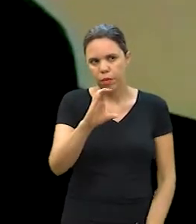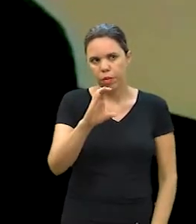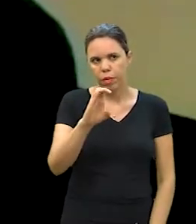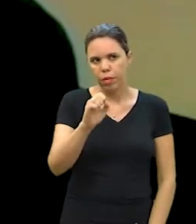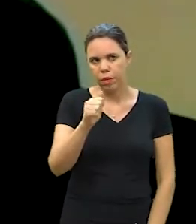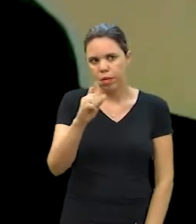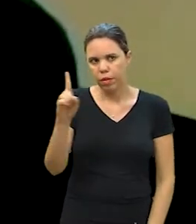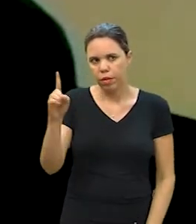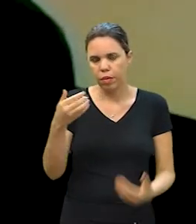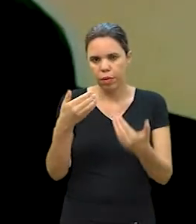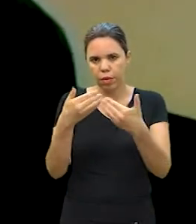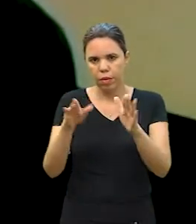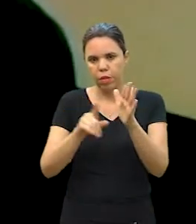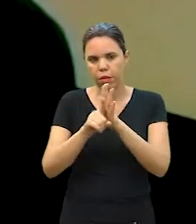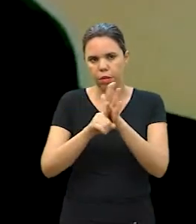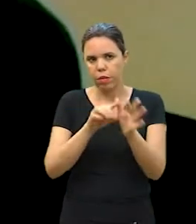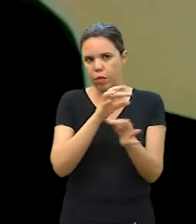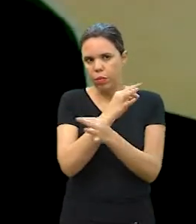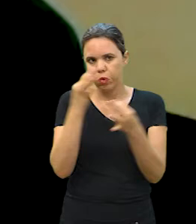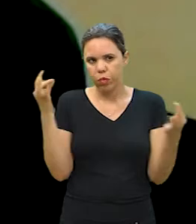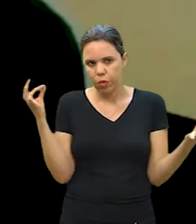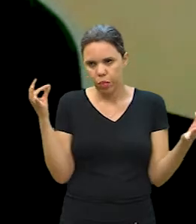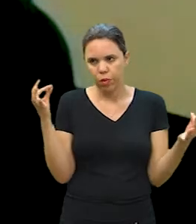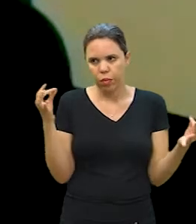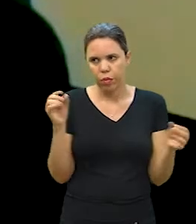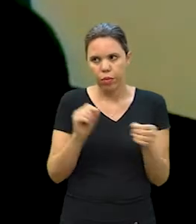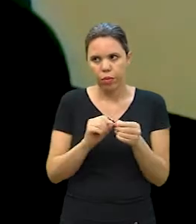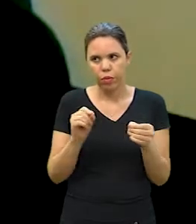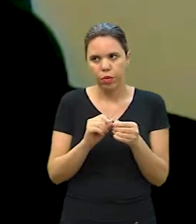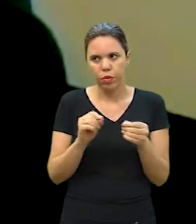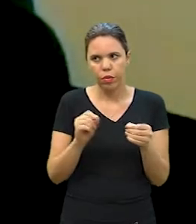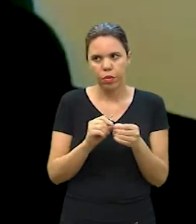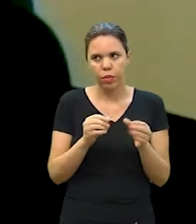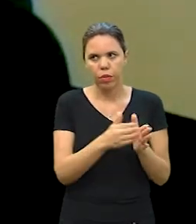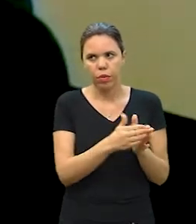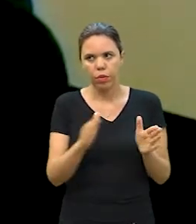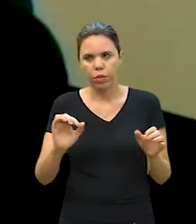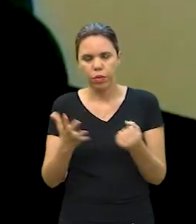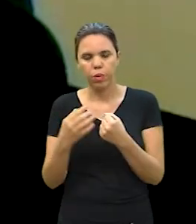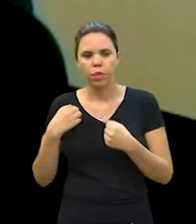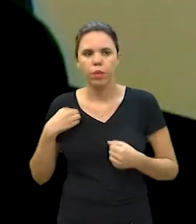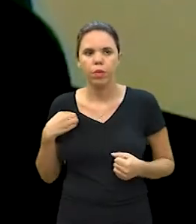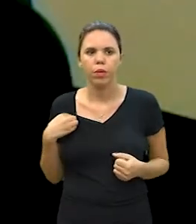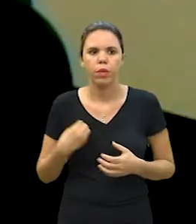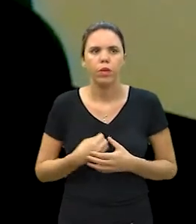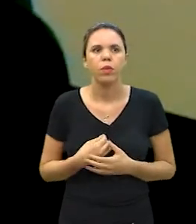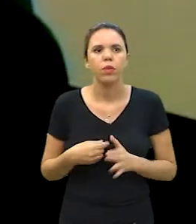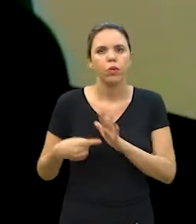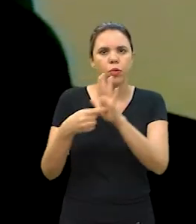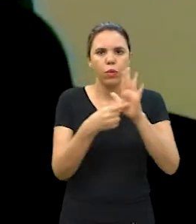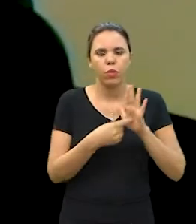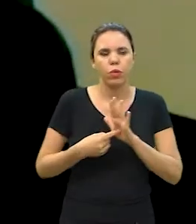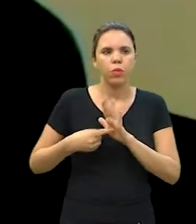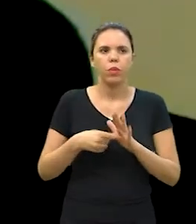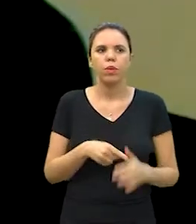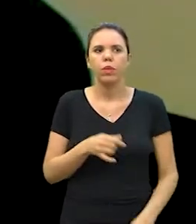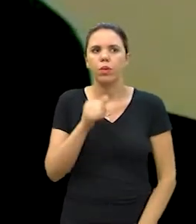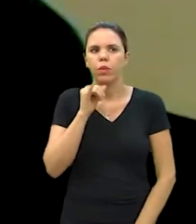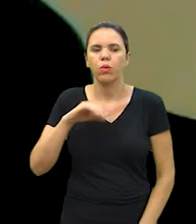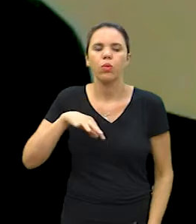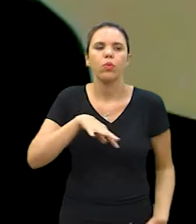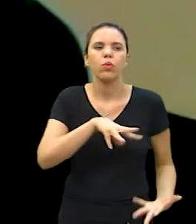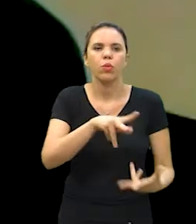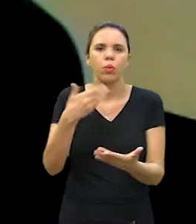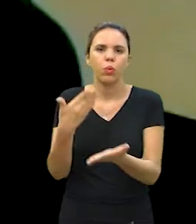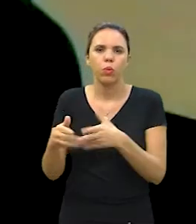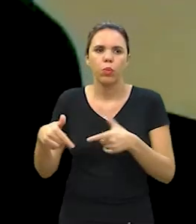lançou agora um estudo fantástico que foi feito no período da pandemia e que mostrou isso. Por exemplo, todo